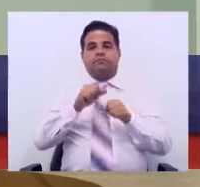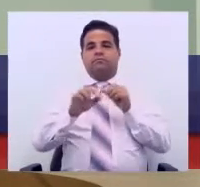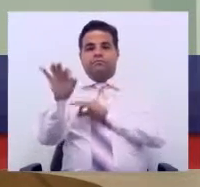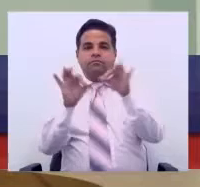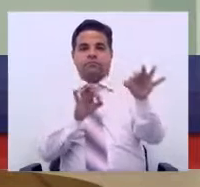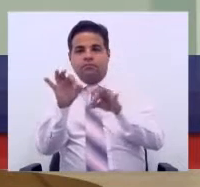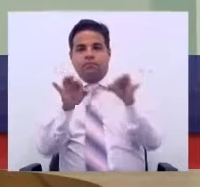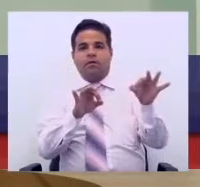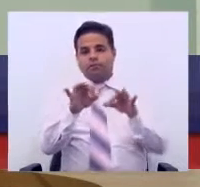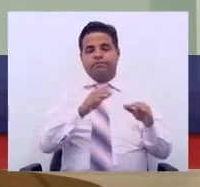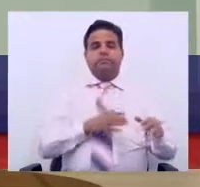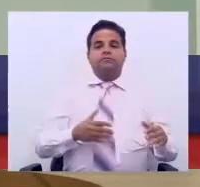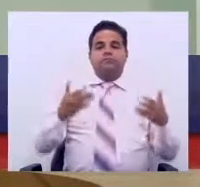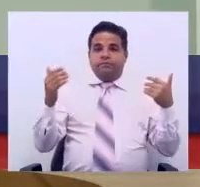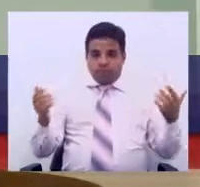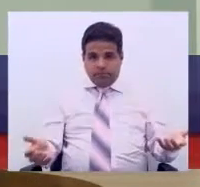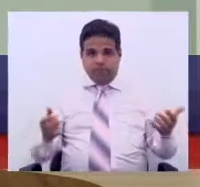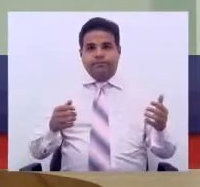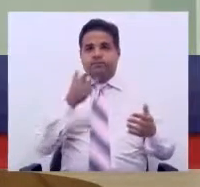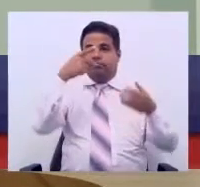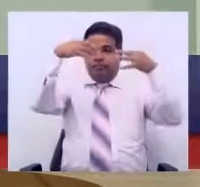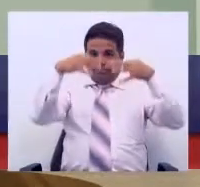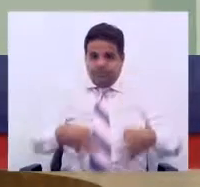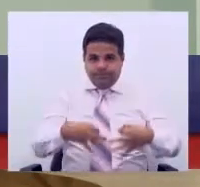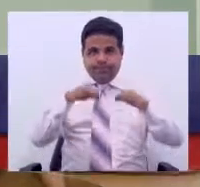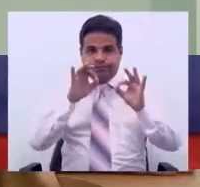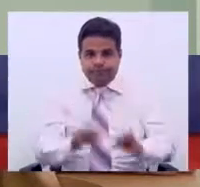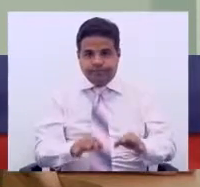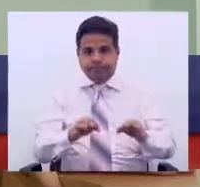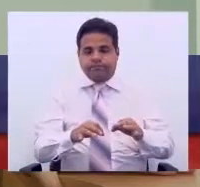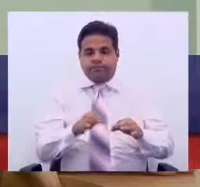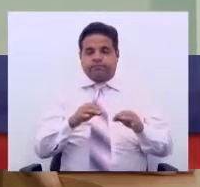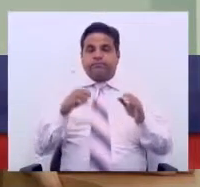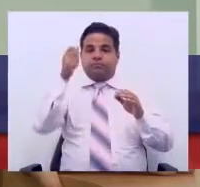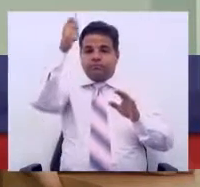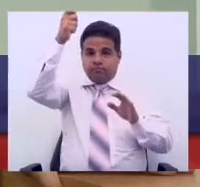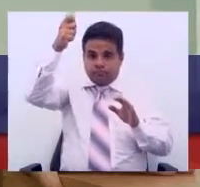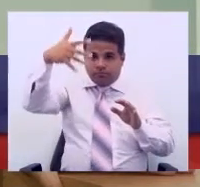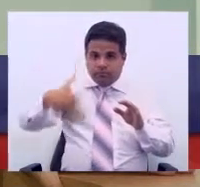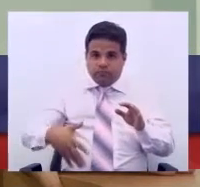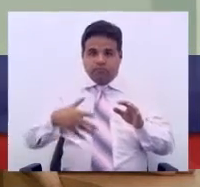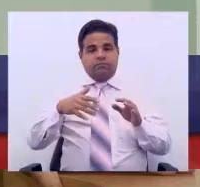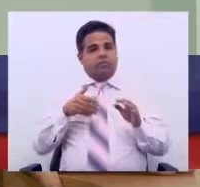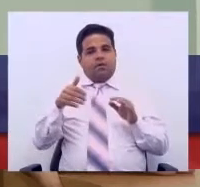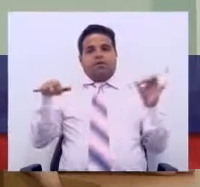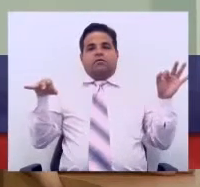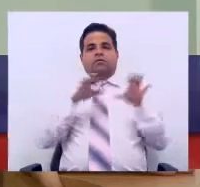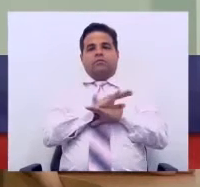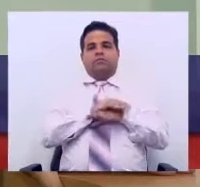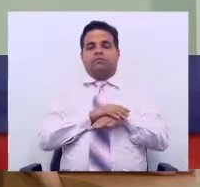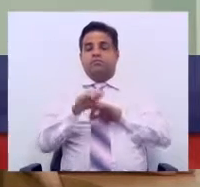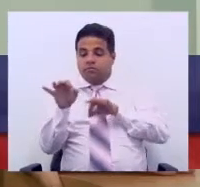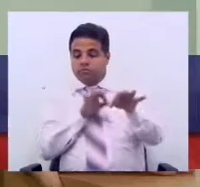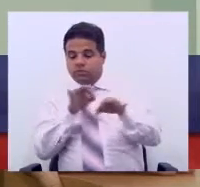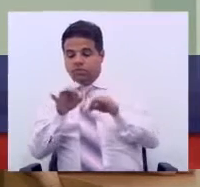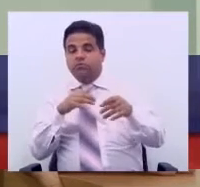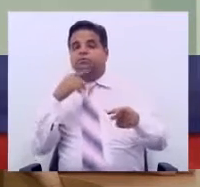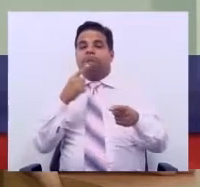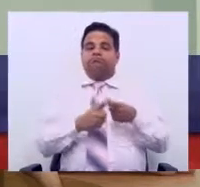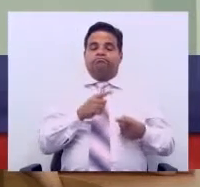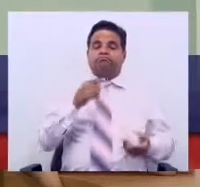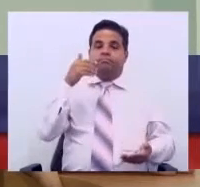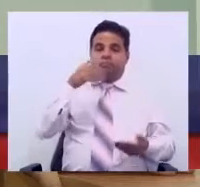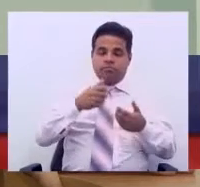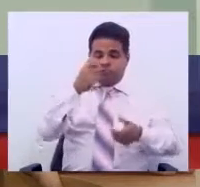Então, eu afirmo e reafirmo que o parecer não vai estar pronto desse projeto, porque comporta